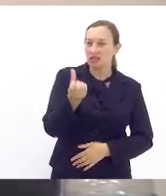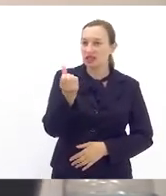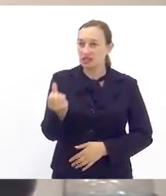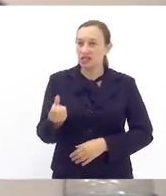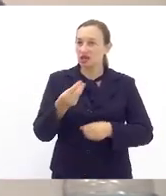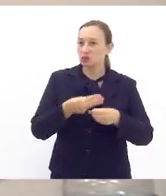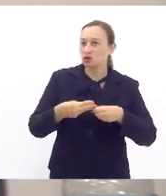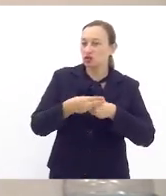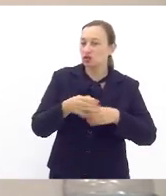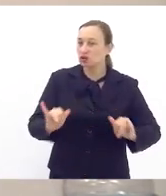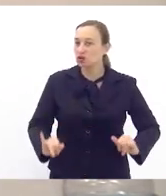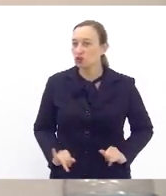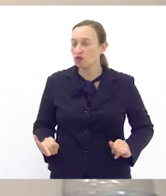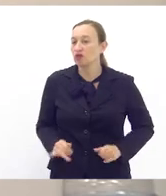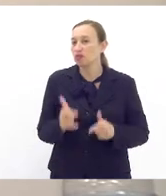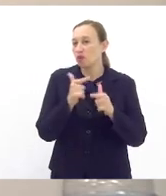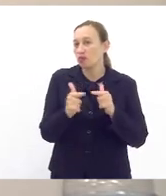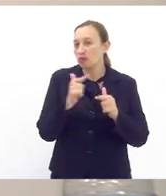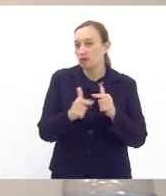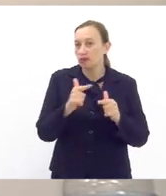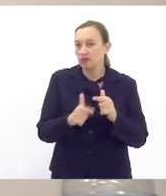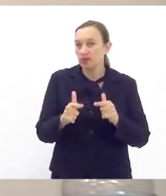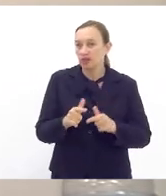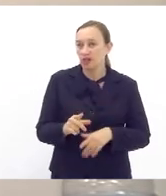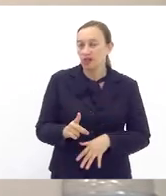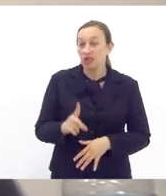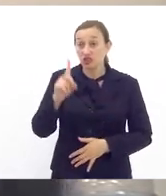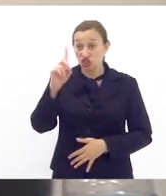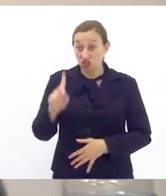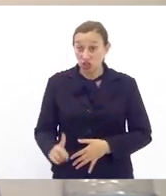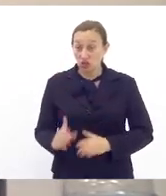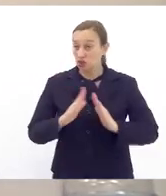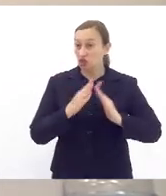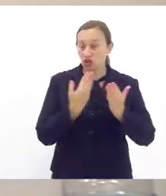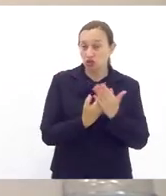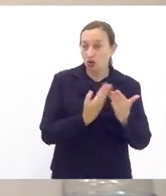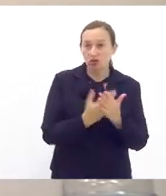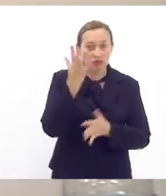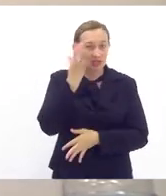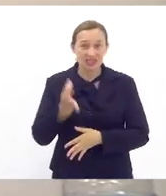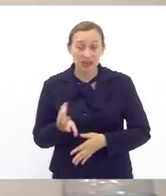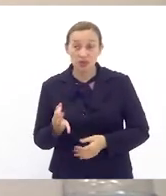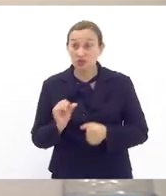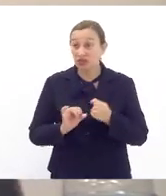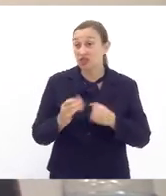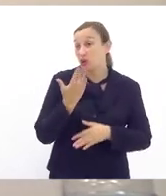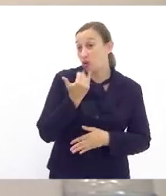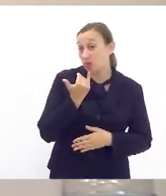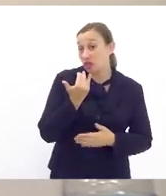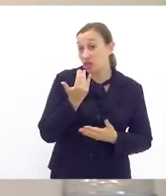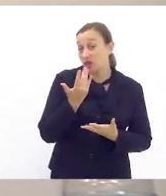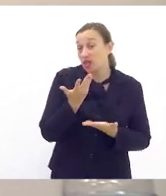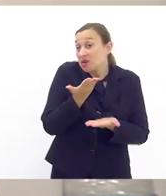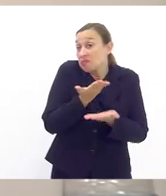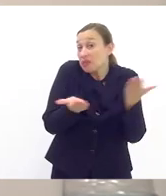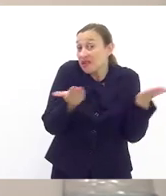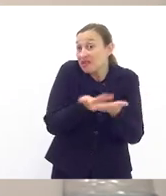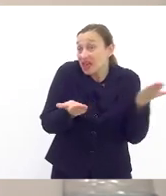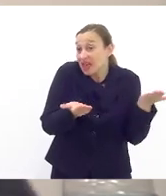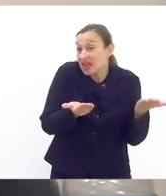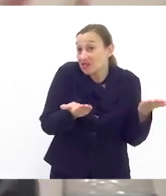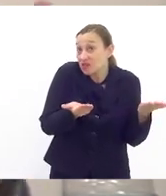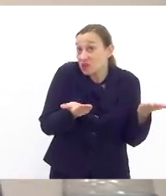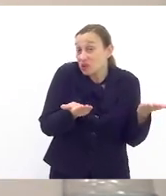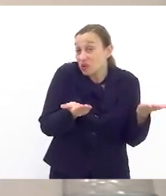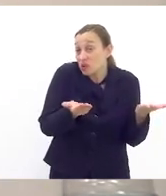que sofreram com os seguintes problemas diretoras de escola que não sabiam O que fazer com as suas merendas porque elas iriam estragar já que estava sem